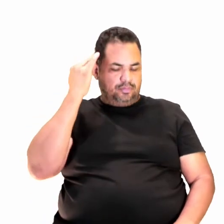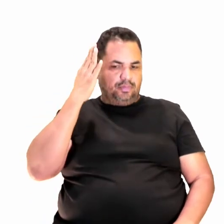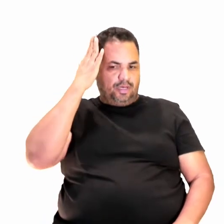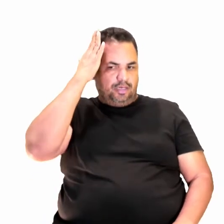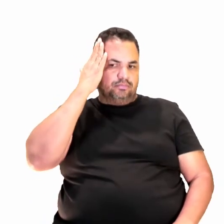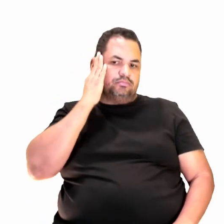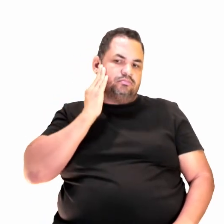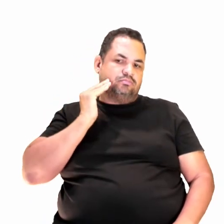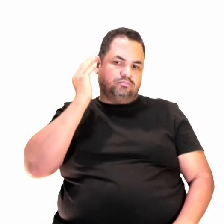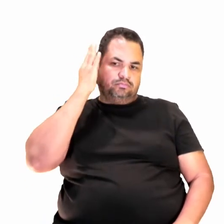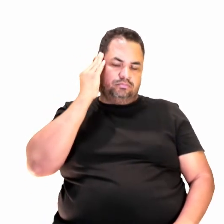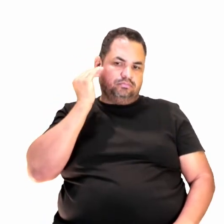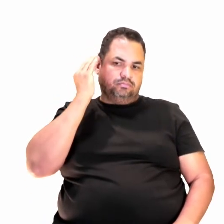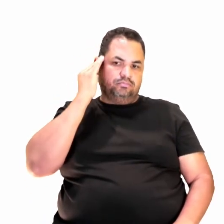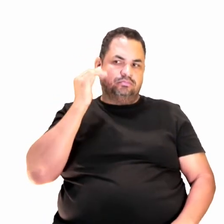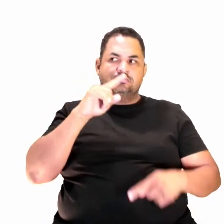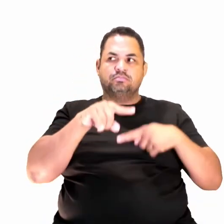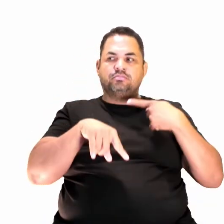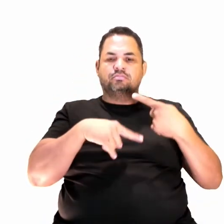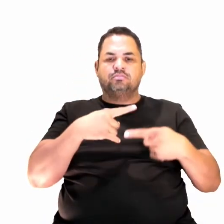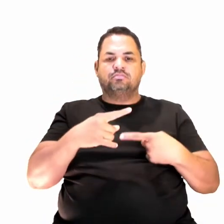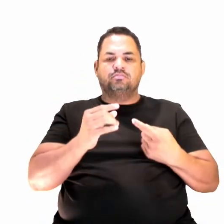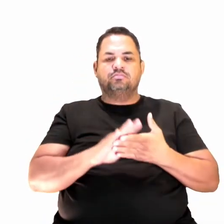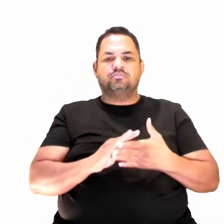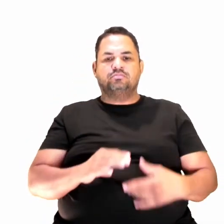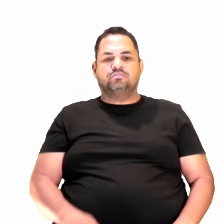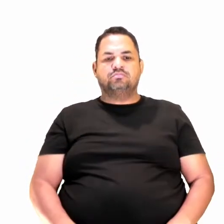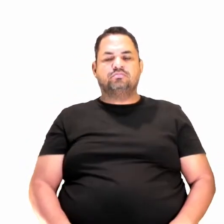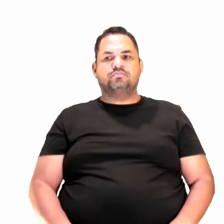beard. Se uma pessoa